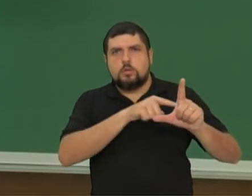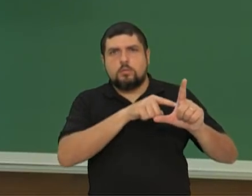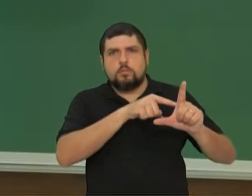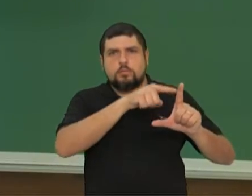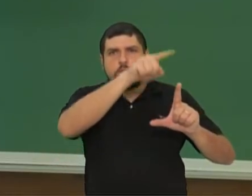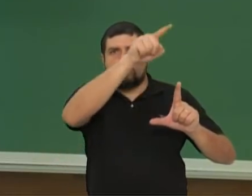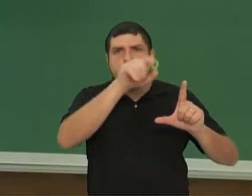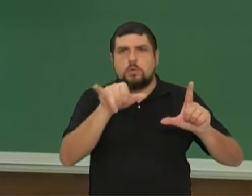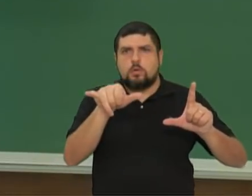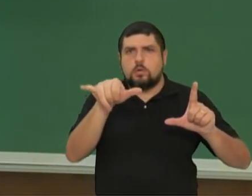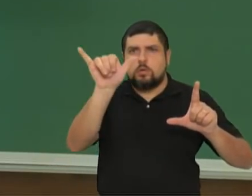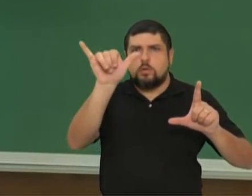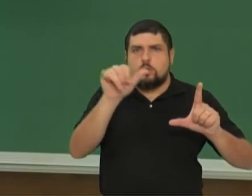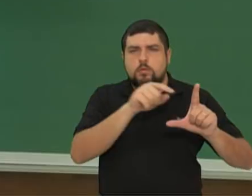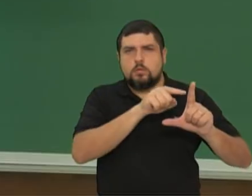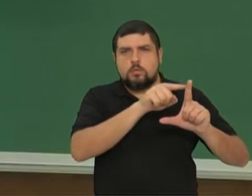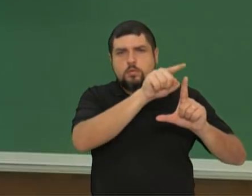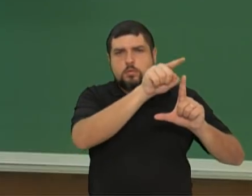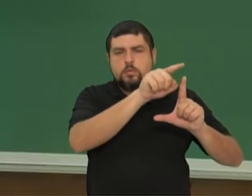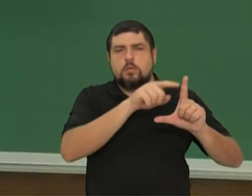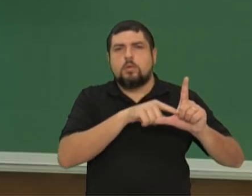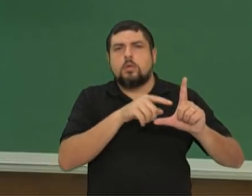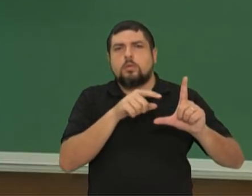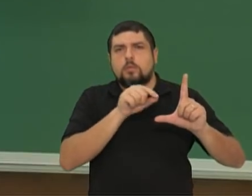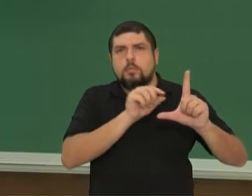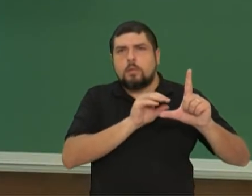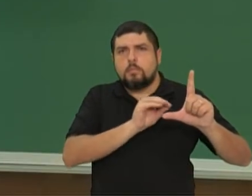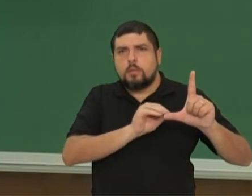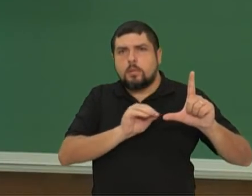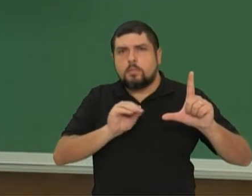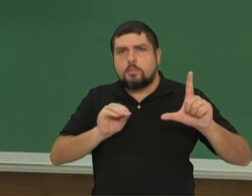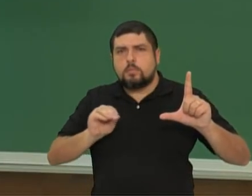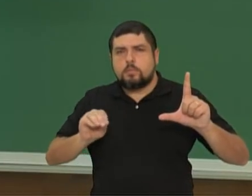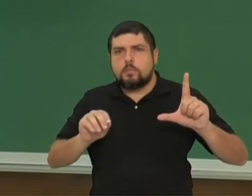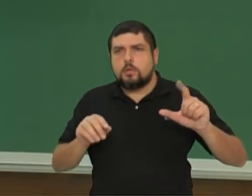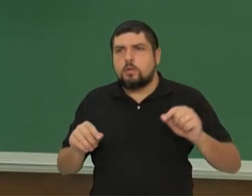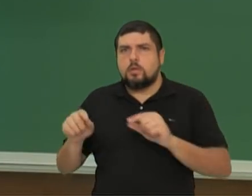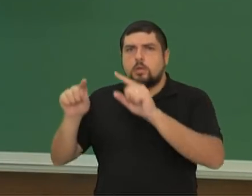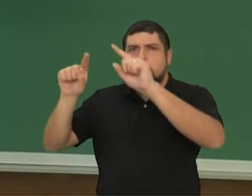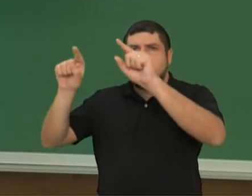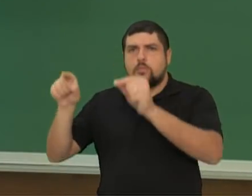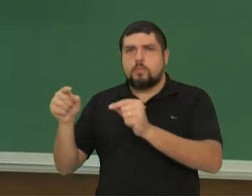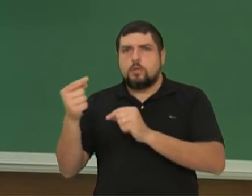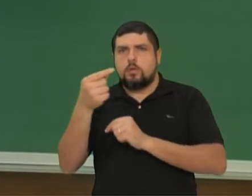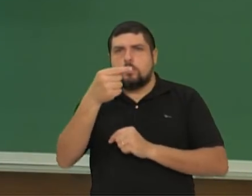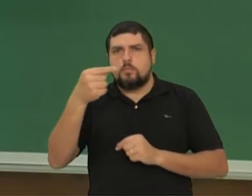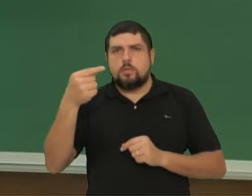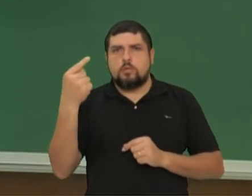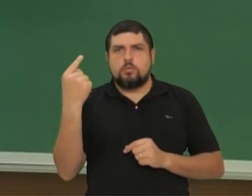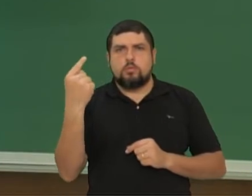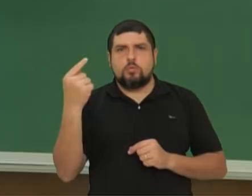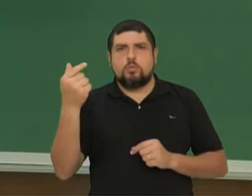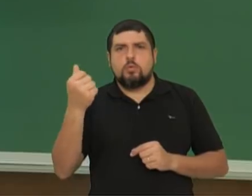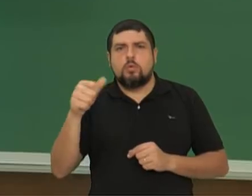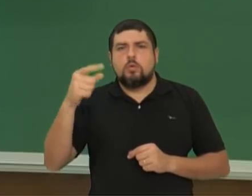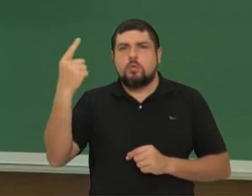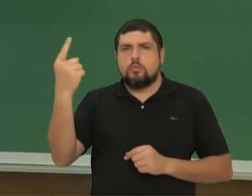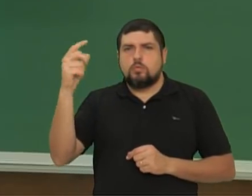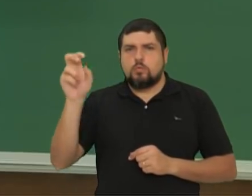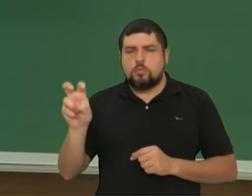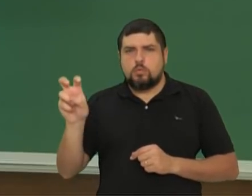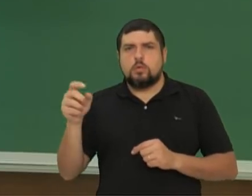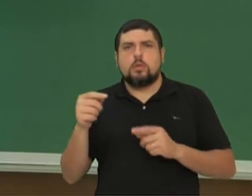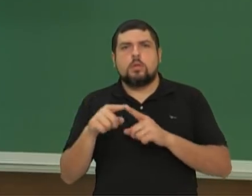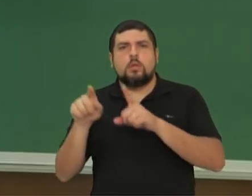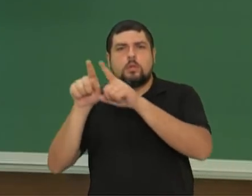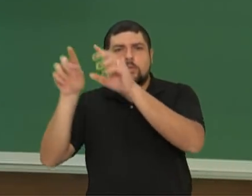y, e aí você marca os pontos. Marca o menos 1 e 1/5, faz as linhas auxiliares,